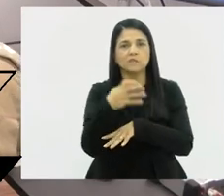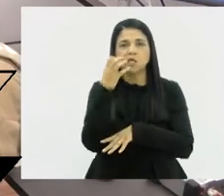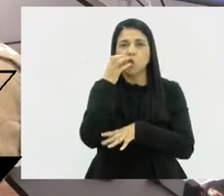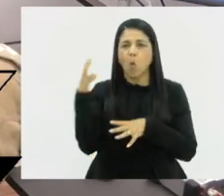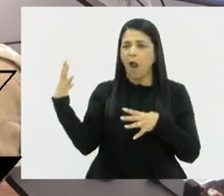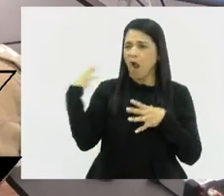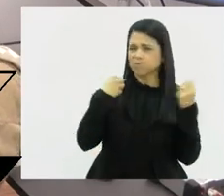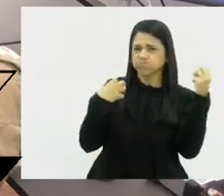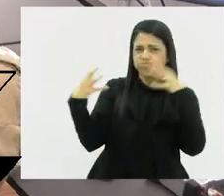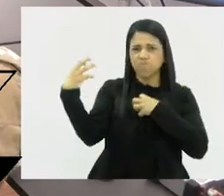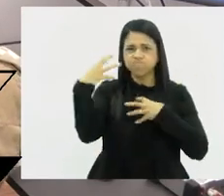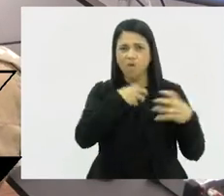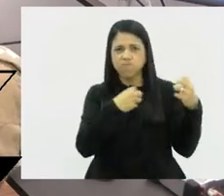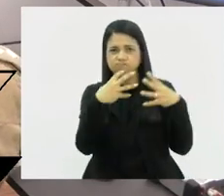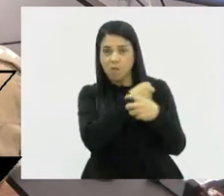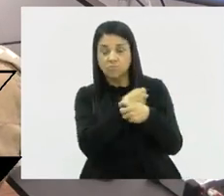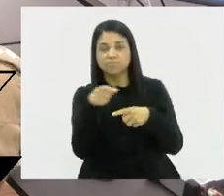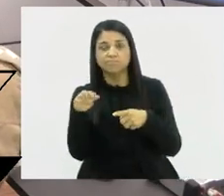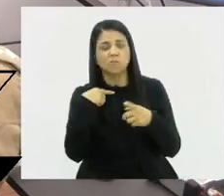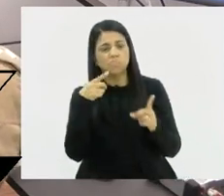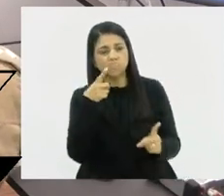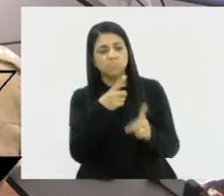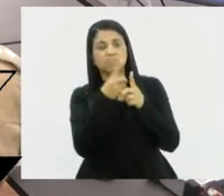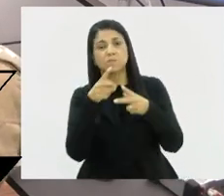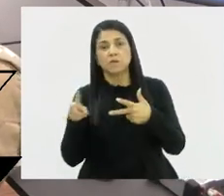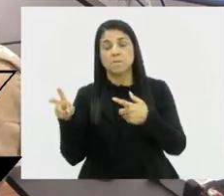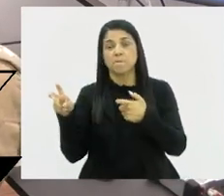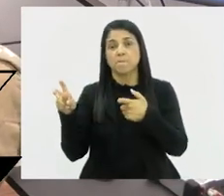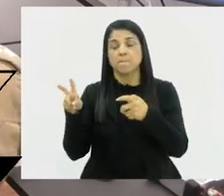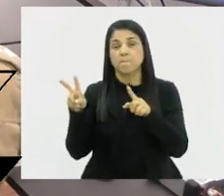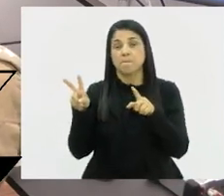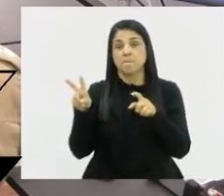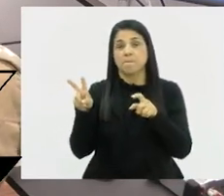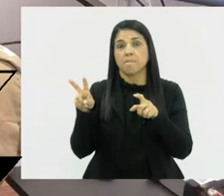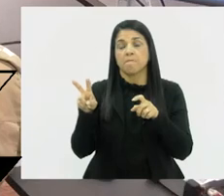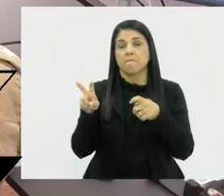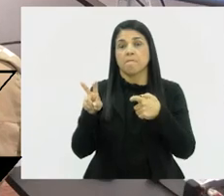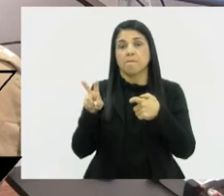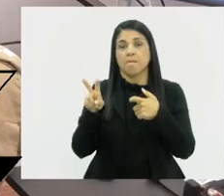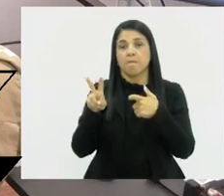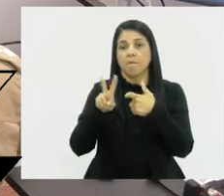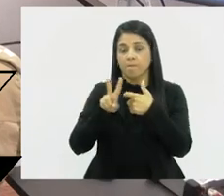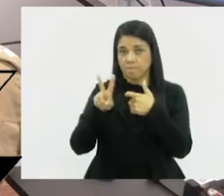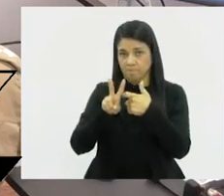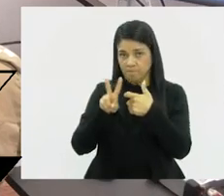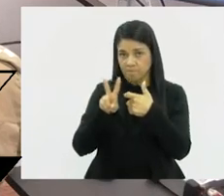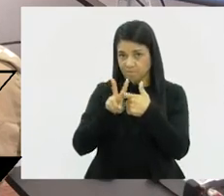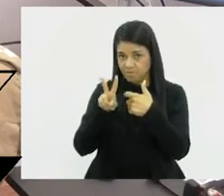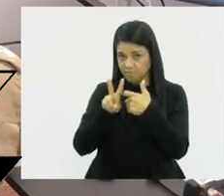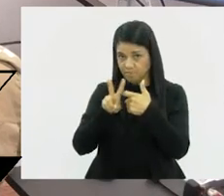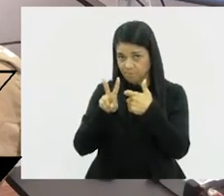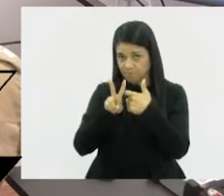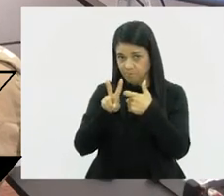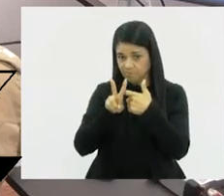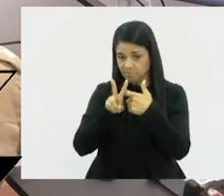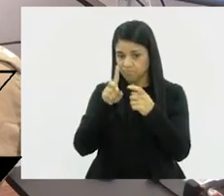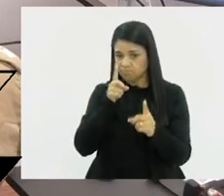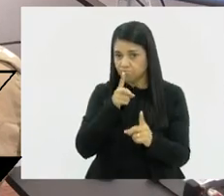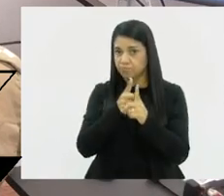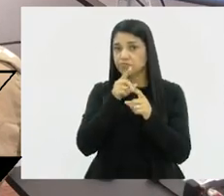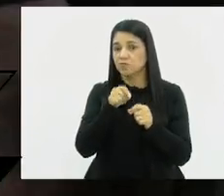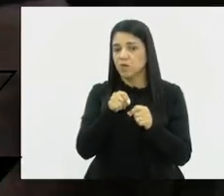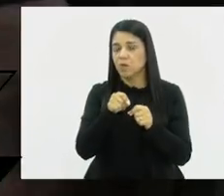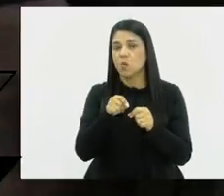foi constatado pela médica veterinária, como o deputado falou, Carlos Mink, que os animais